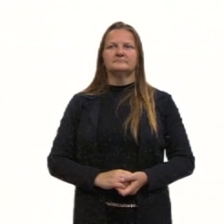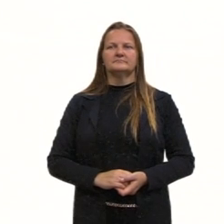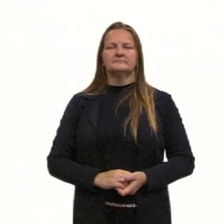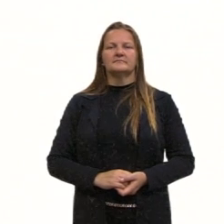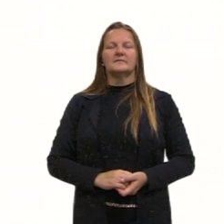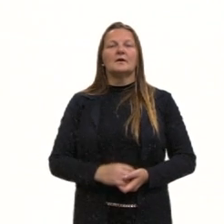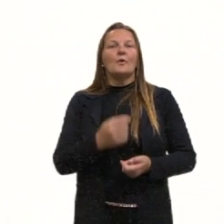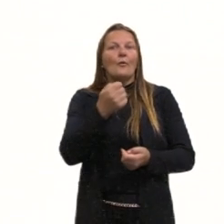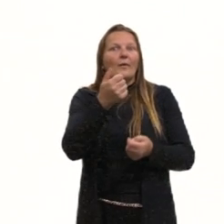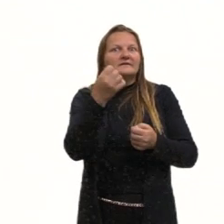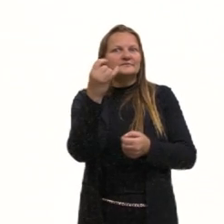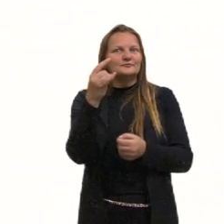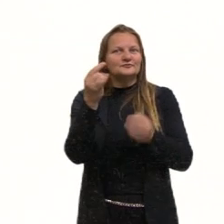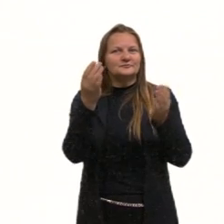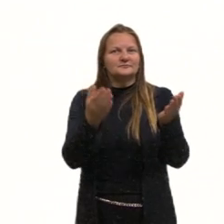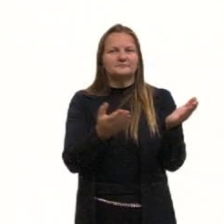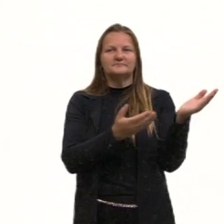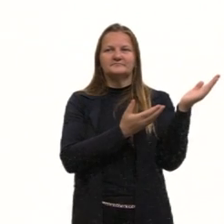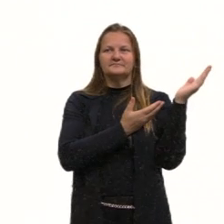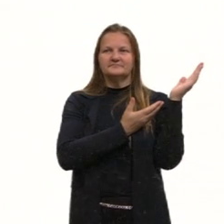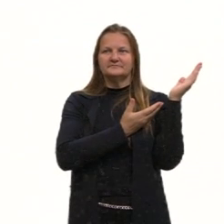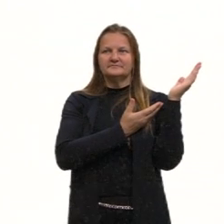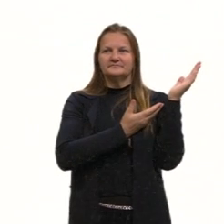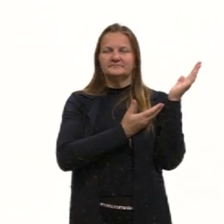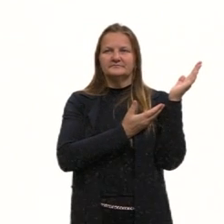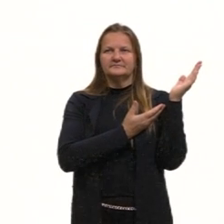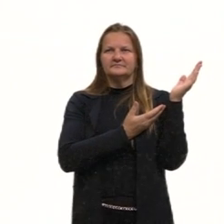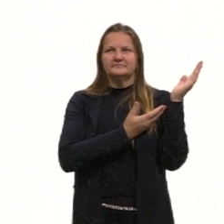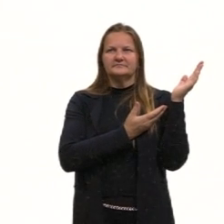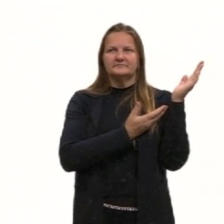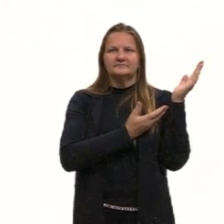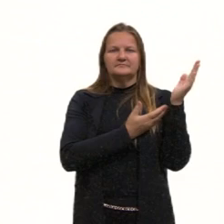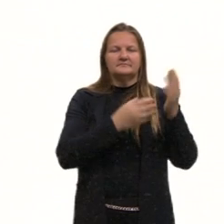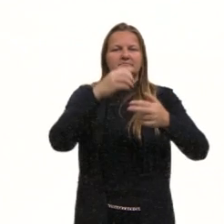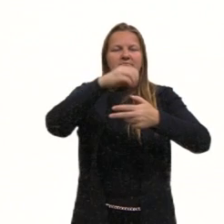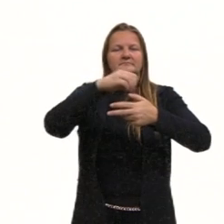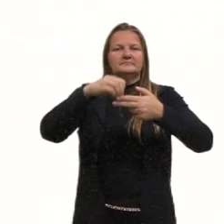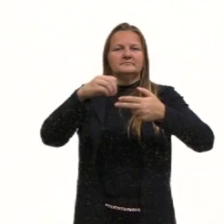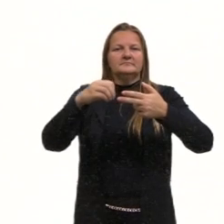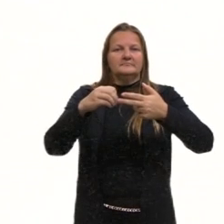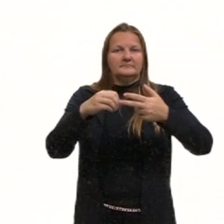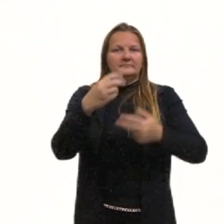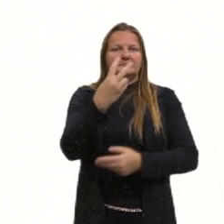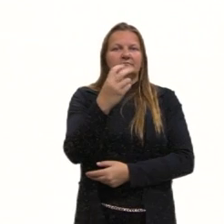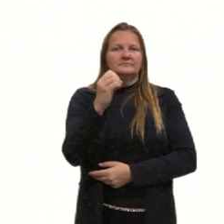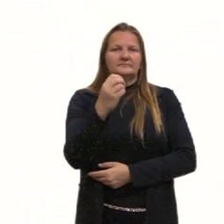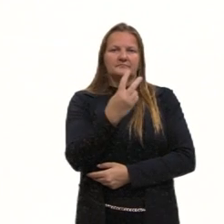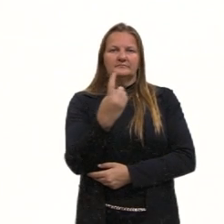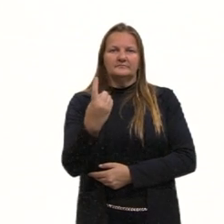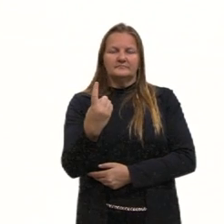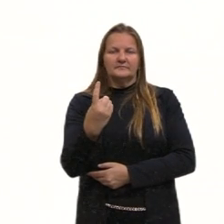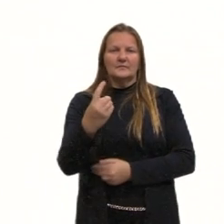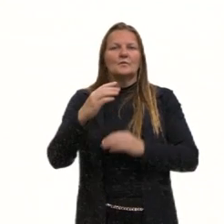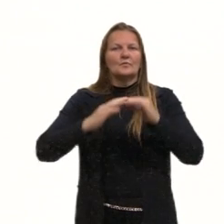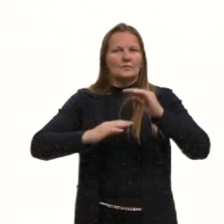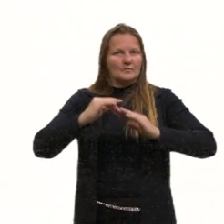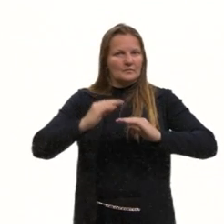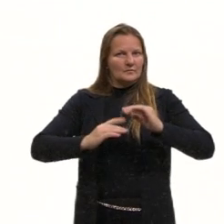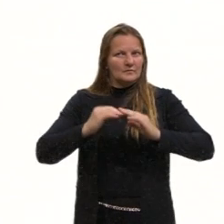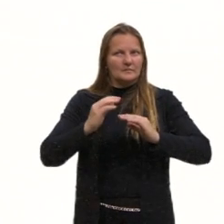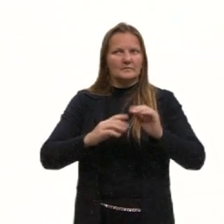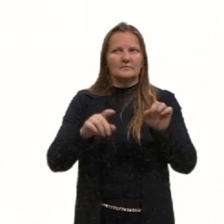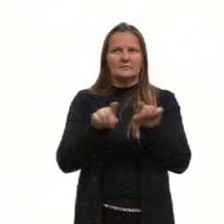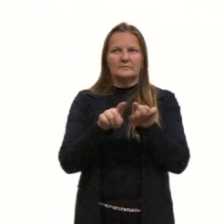e por fim também uma questão do Enem de 2021 da primeira aplicação para mostrar para vocês como esse conteúdo